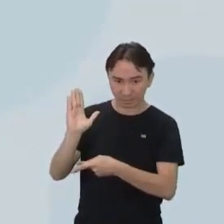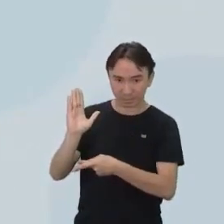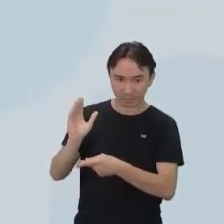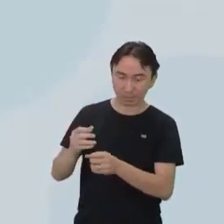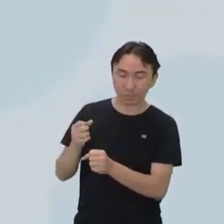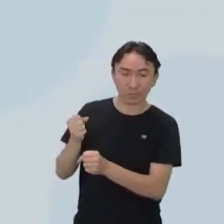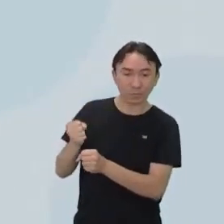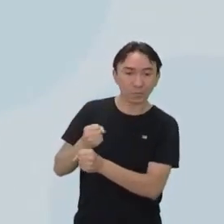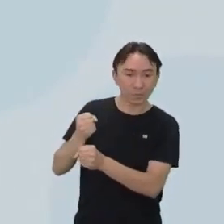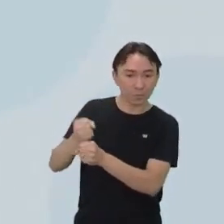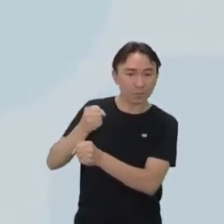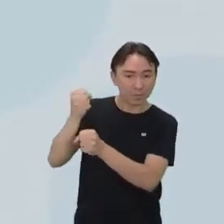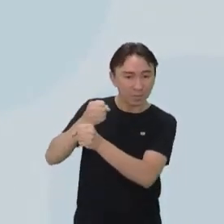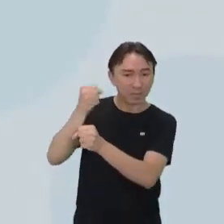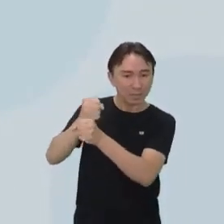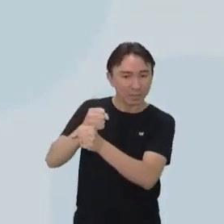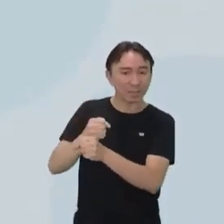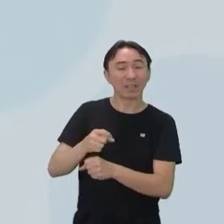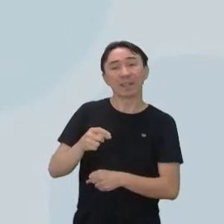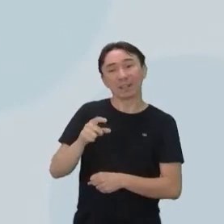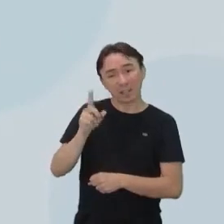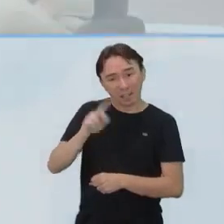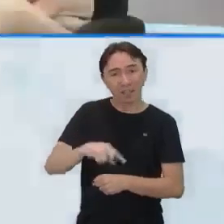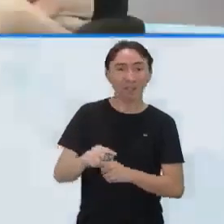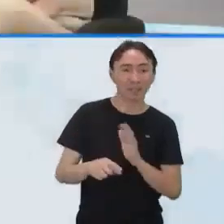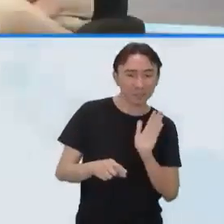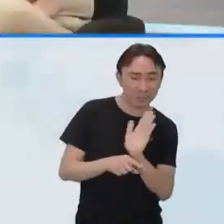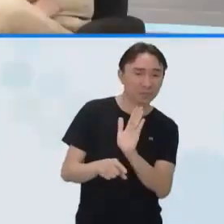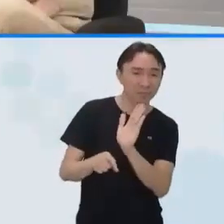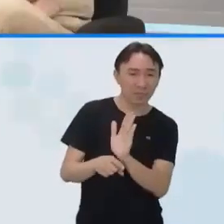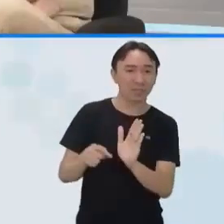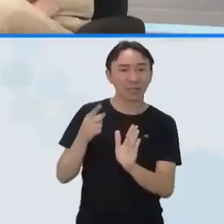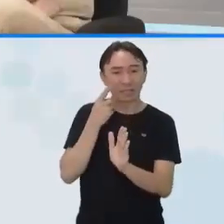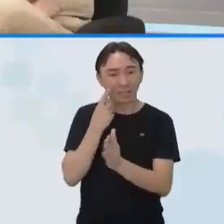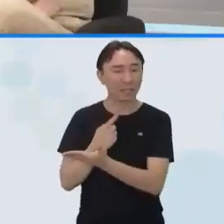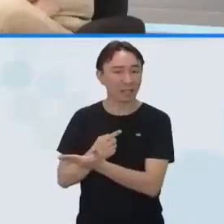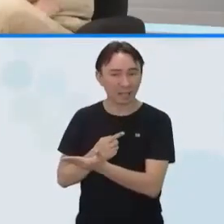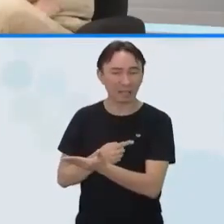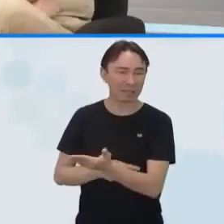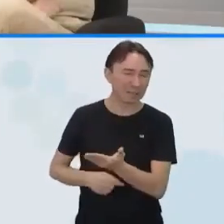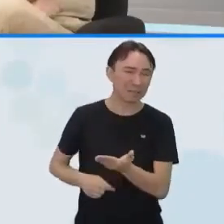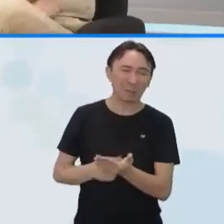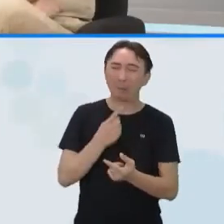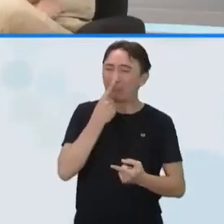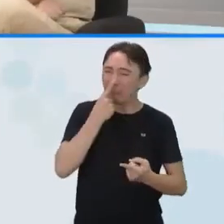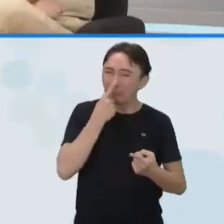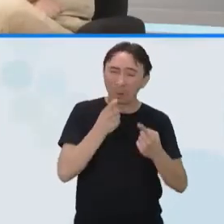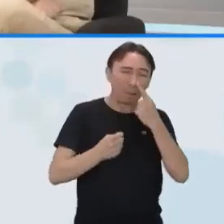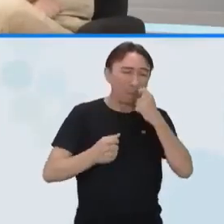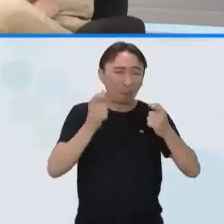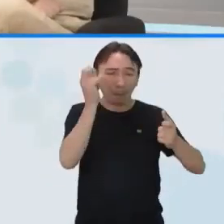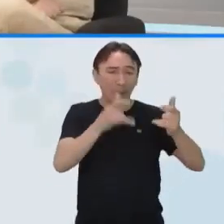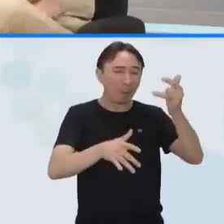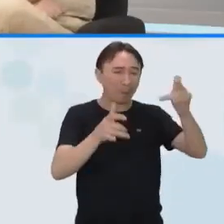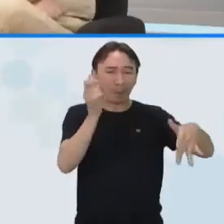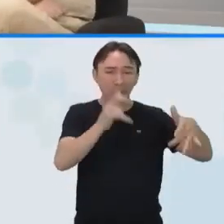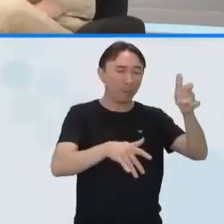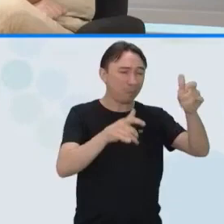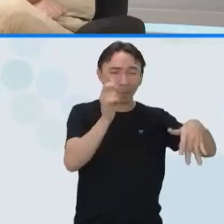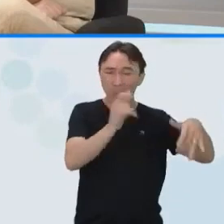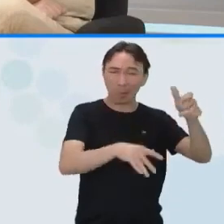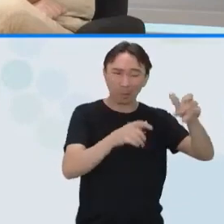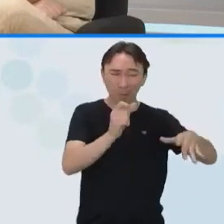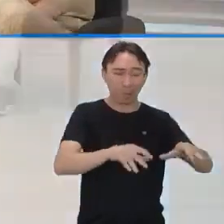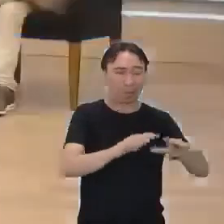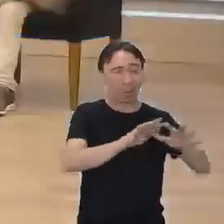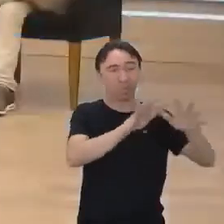otimizam os resíduos e entulhos, aumentam os impactos negativos ao ambiente. Também não acho que é